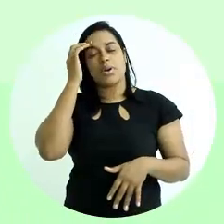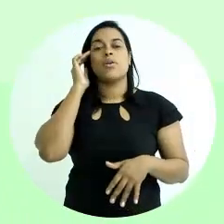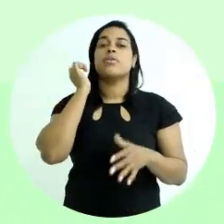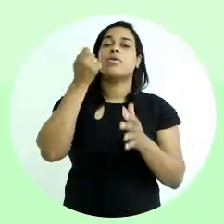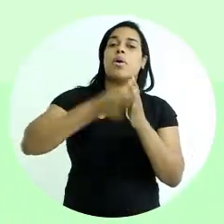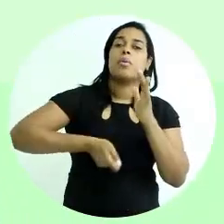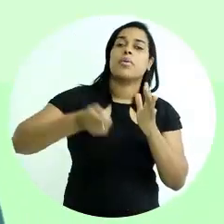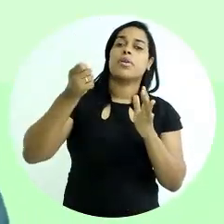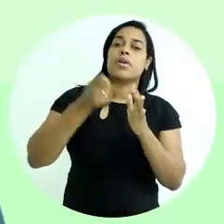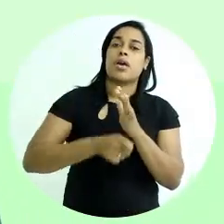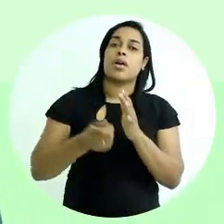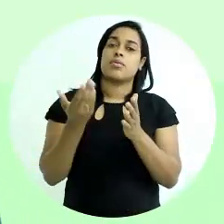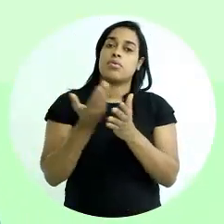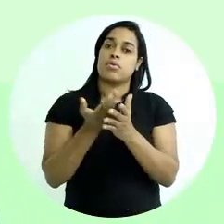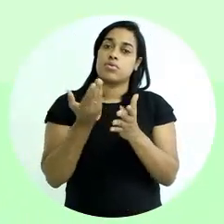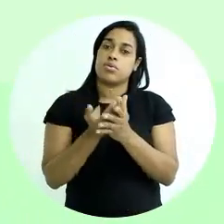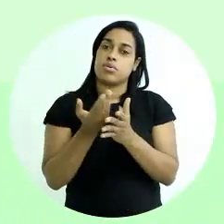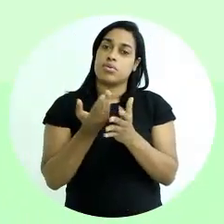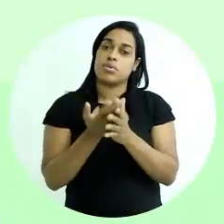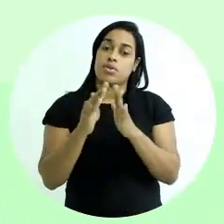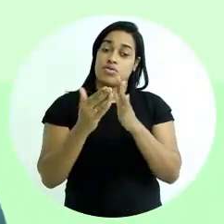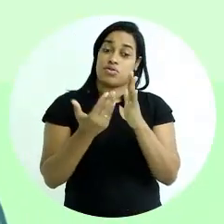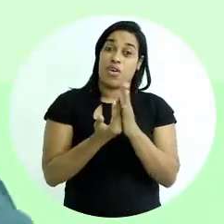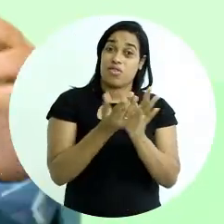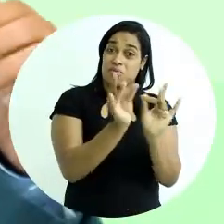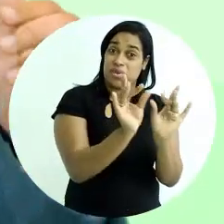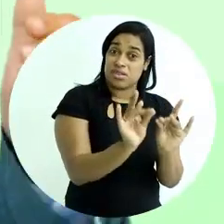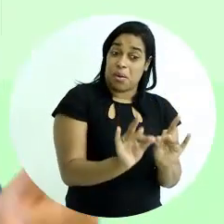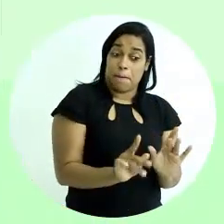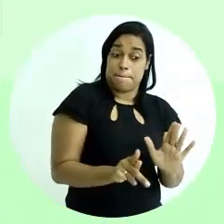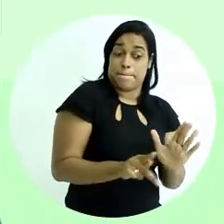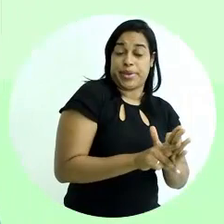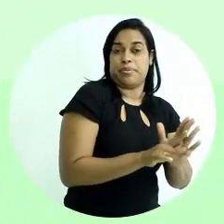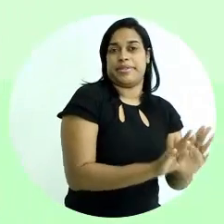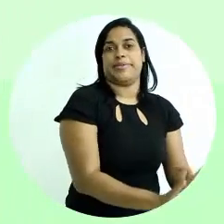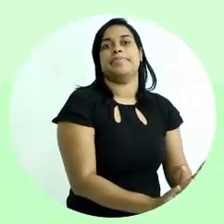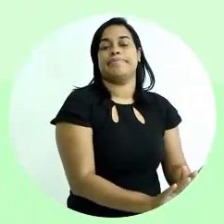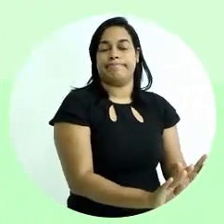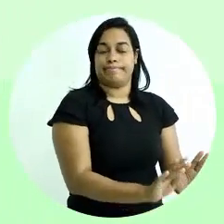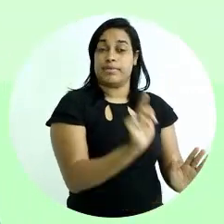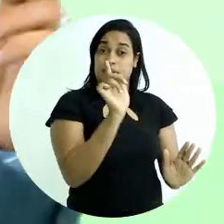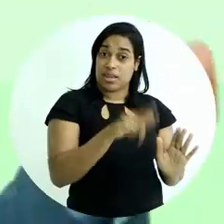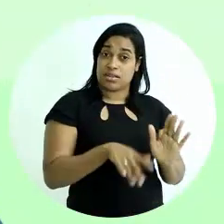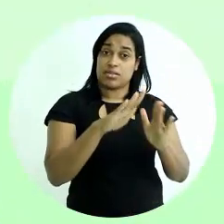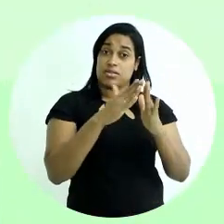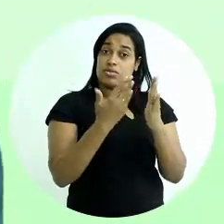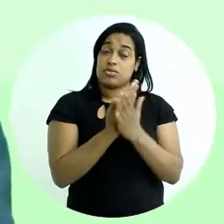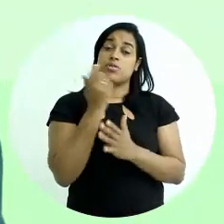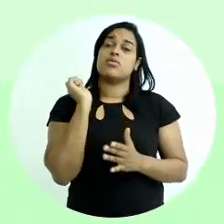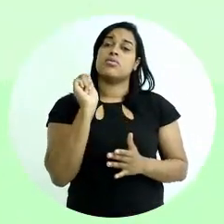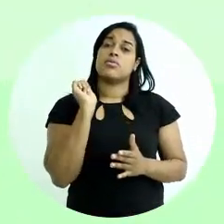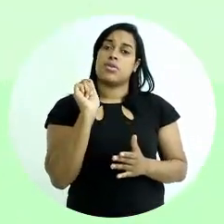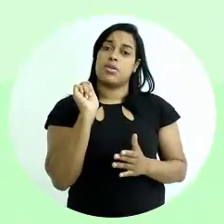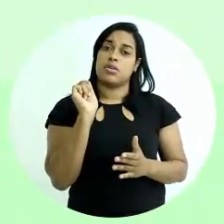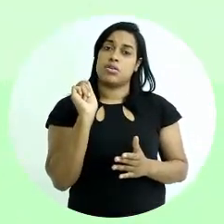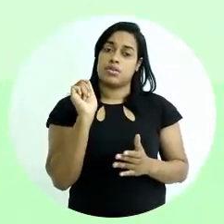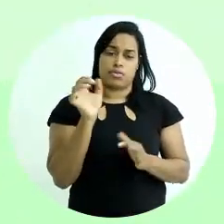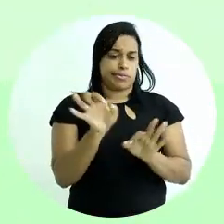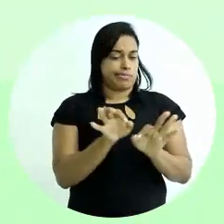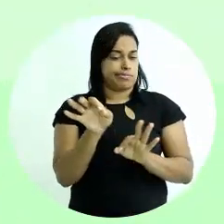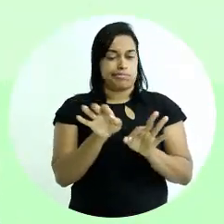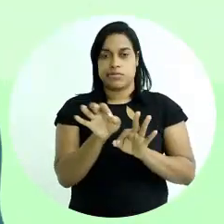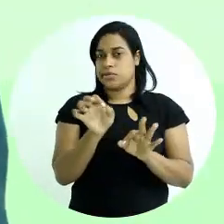era obrigado a estudar em escolas especiais essas escolas é